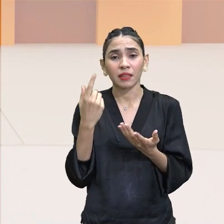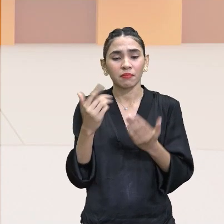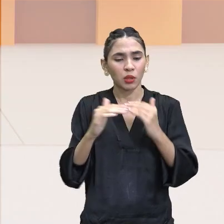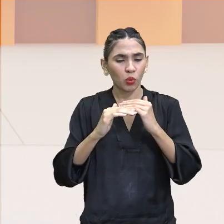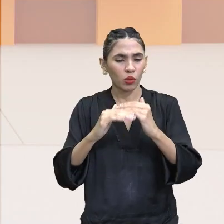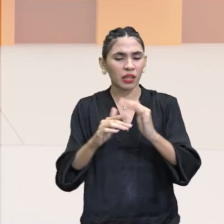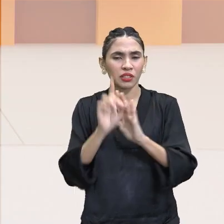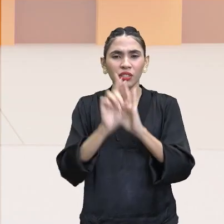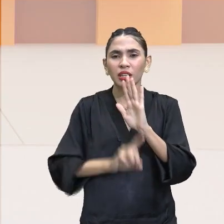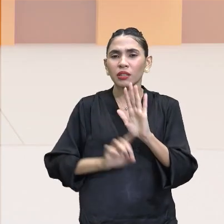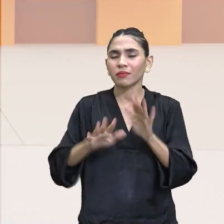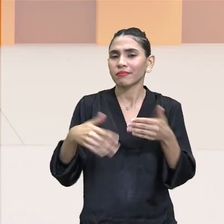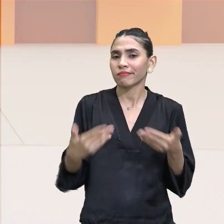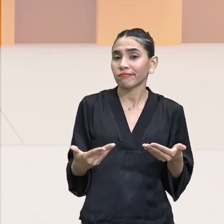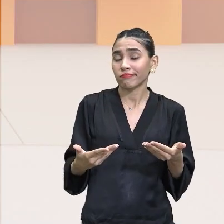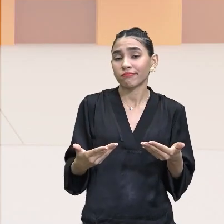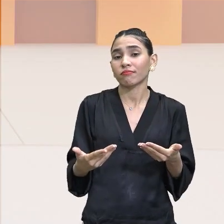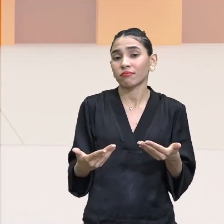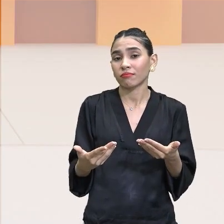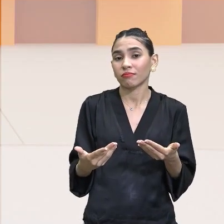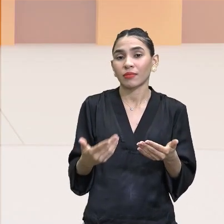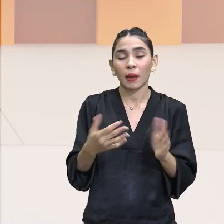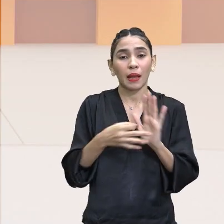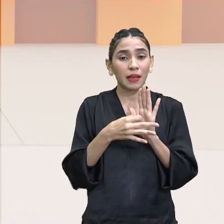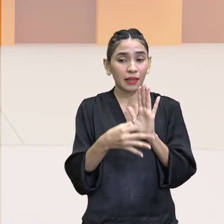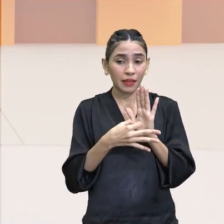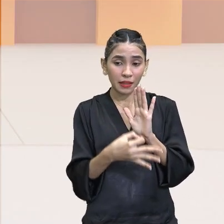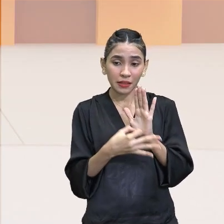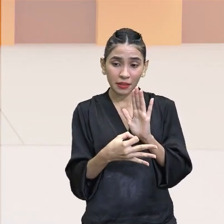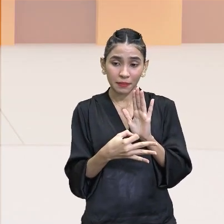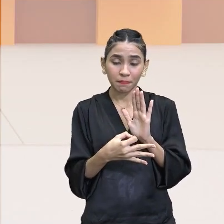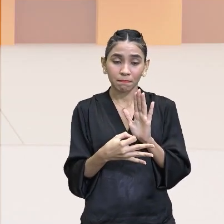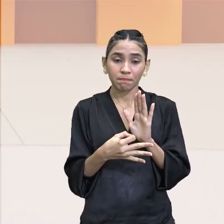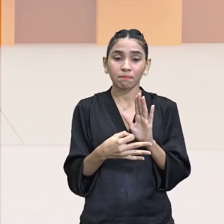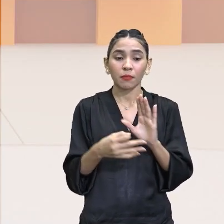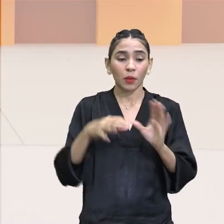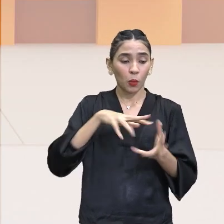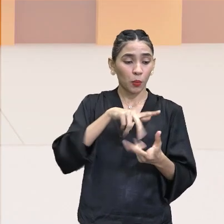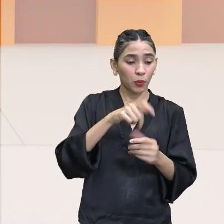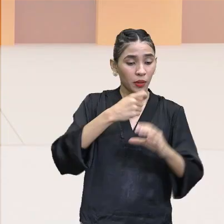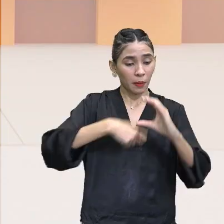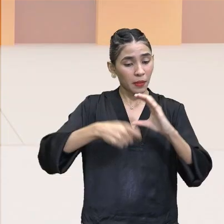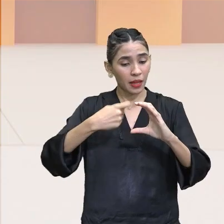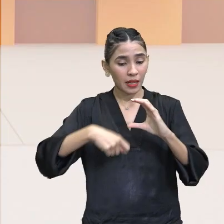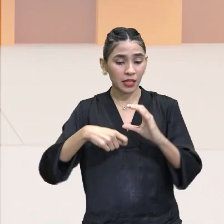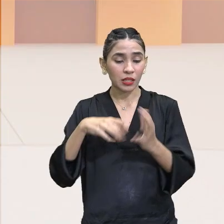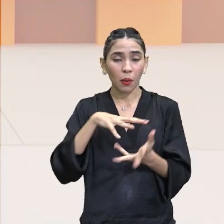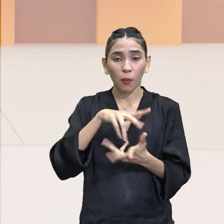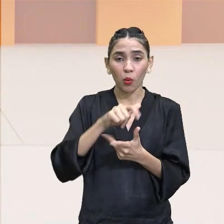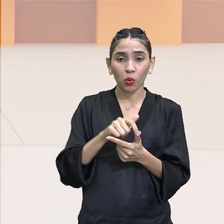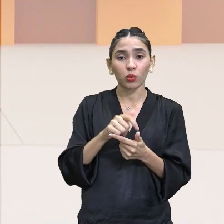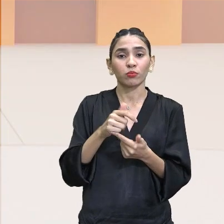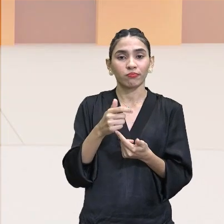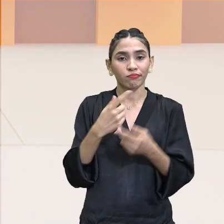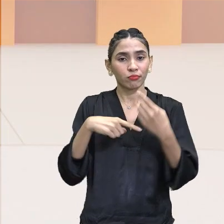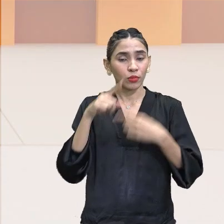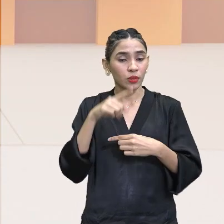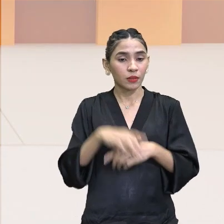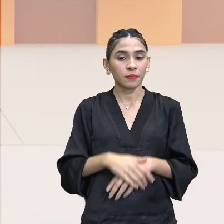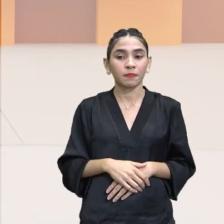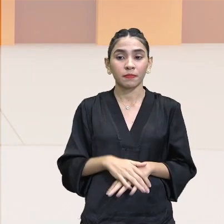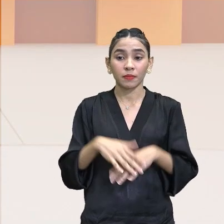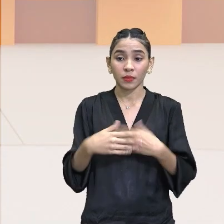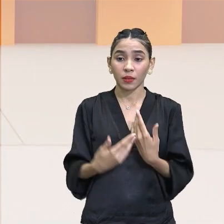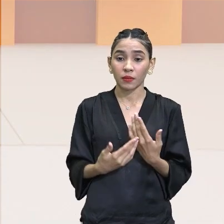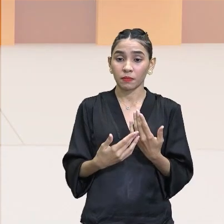de direitos é essa? Né? Essa que é a grande crítica, né, ao mundo capitalista, ao mundo globalizado de maneira geral. A gente vai finalizar